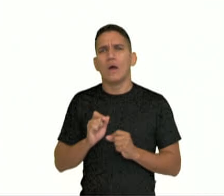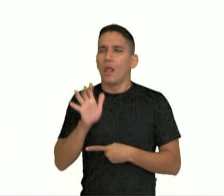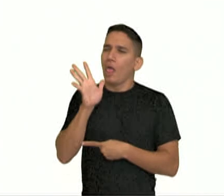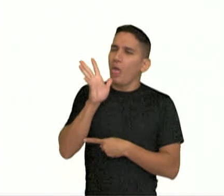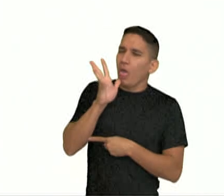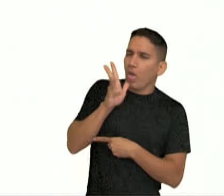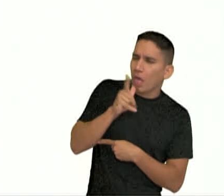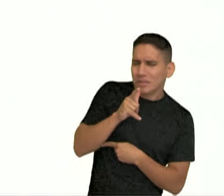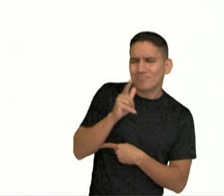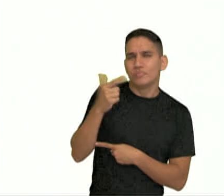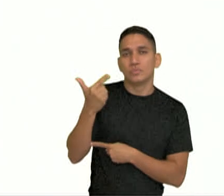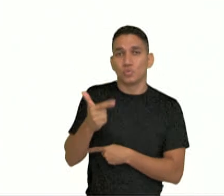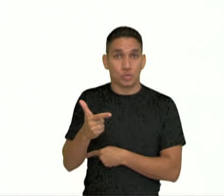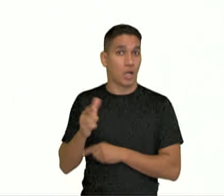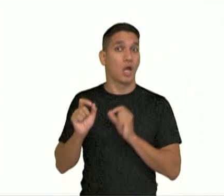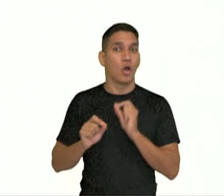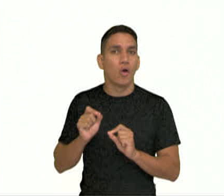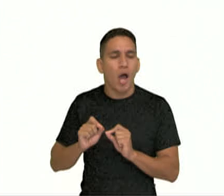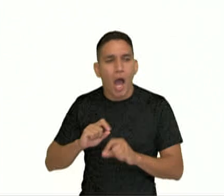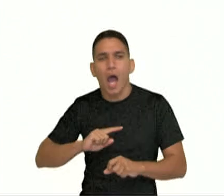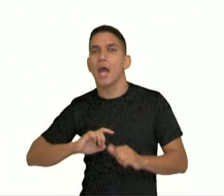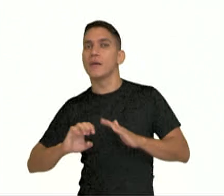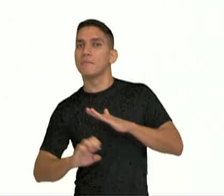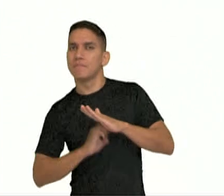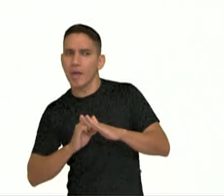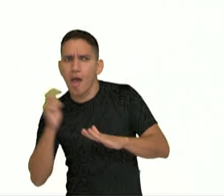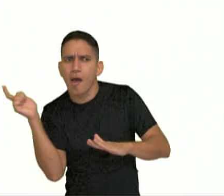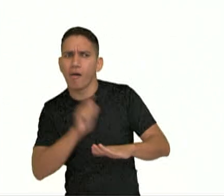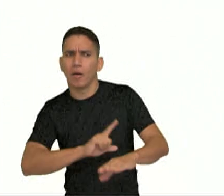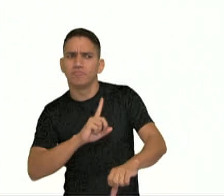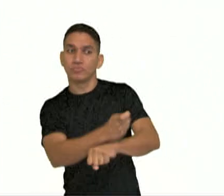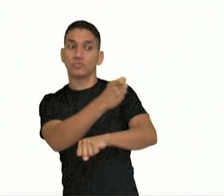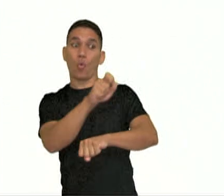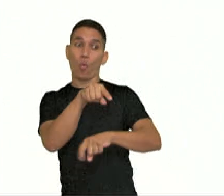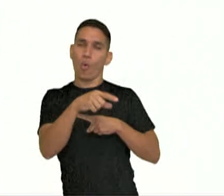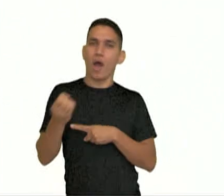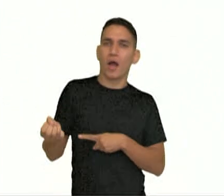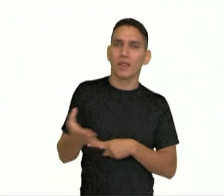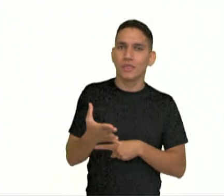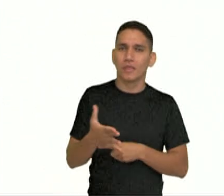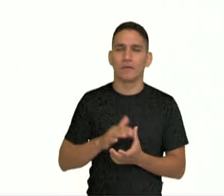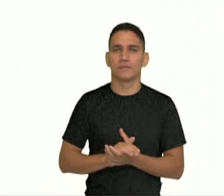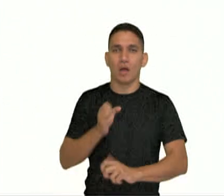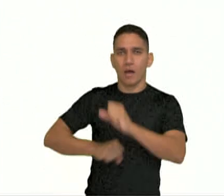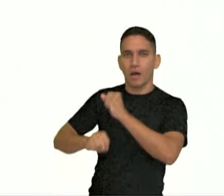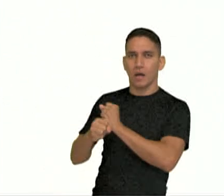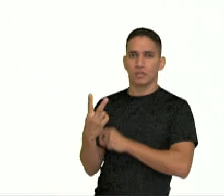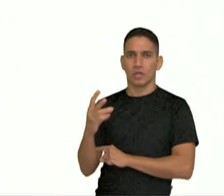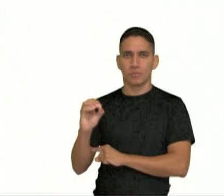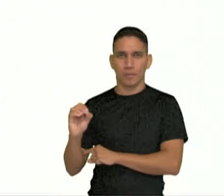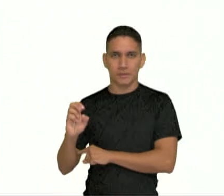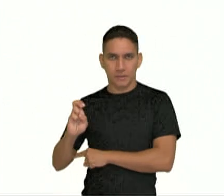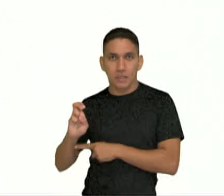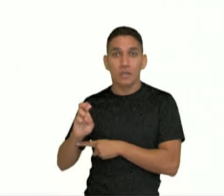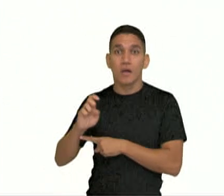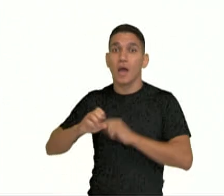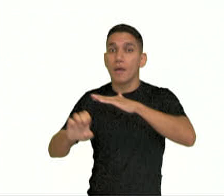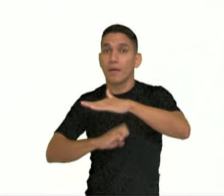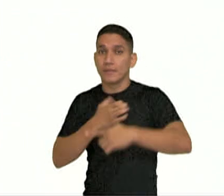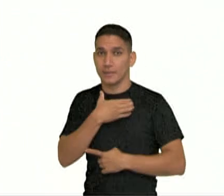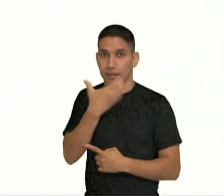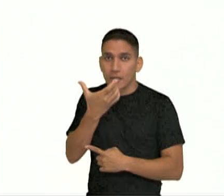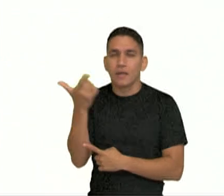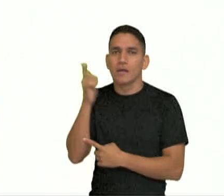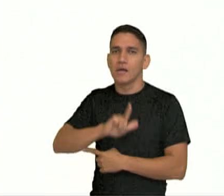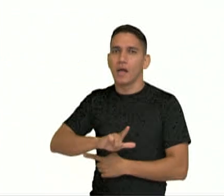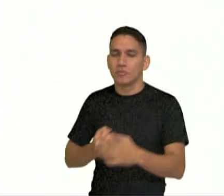que as empresas reconhecessem o potencial da novidade. Em 2005, a Apple lançou